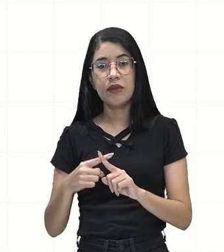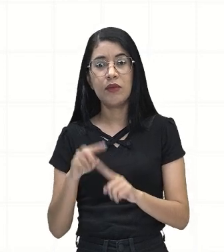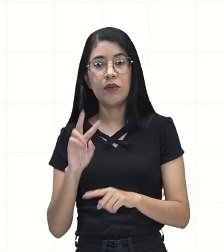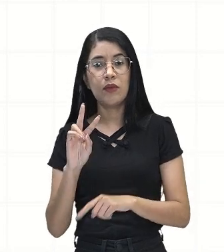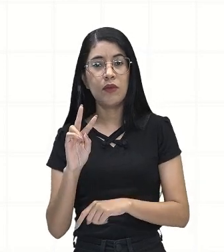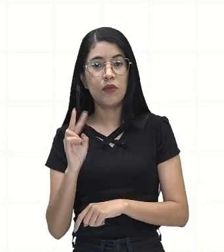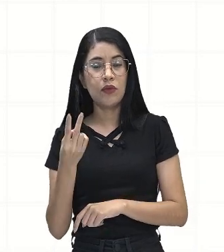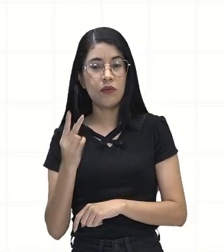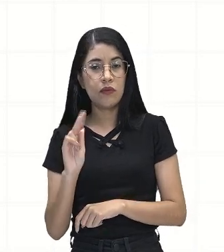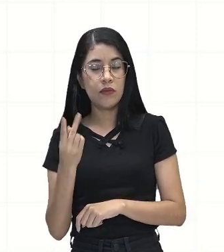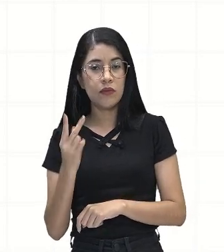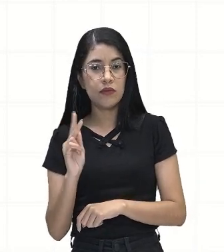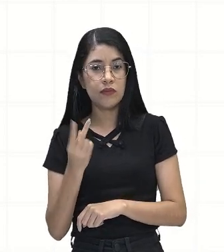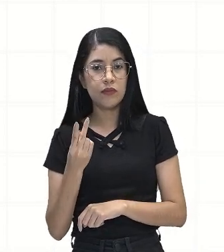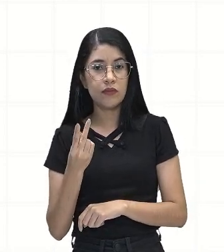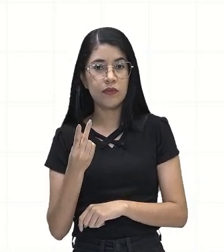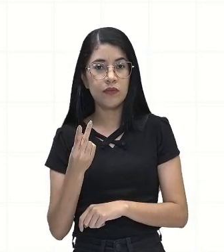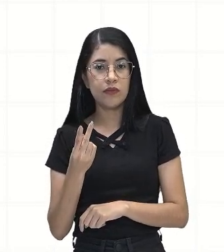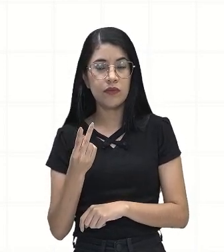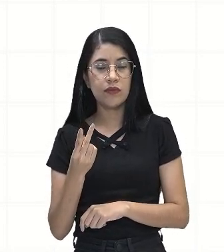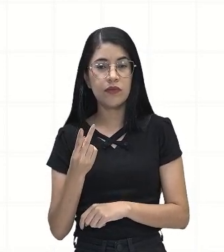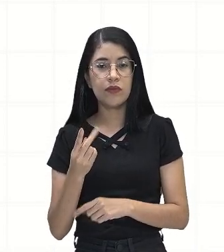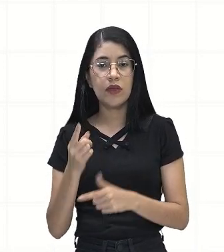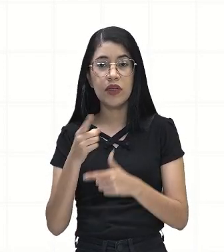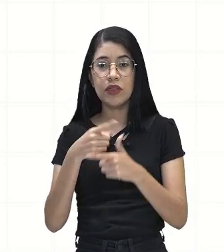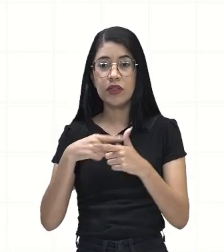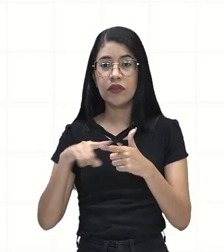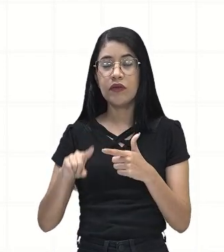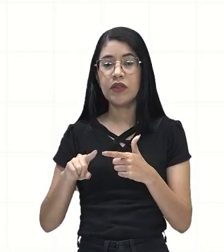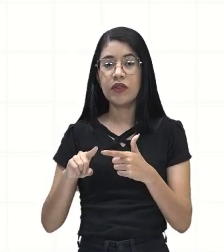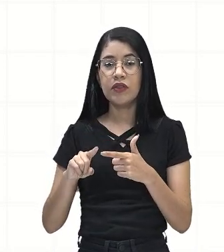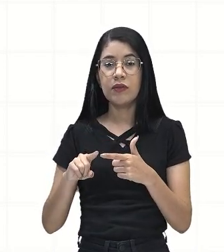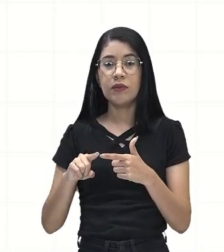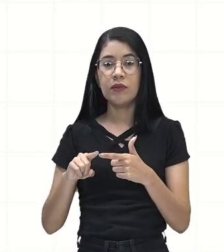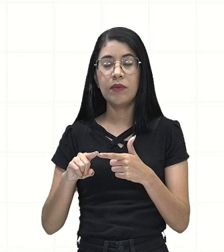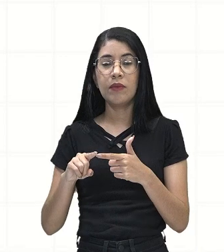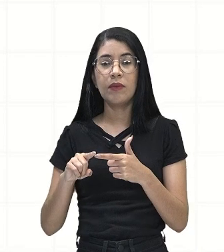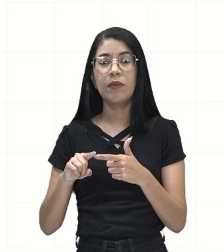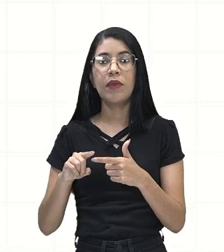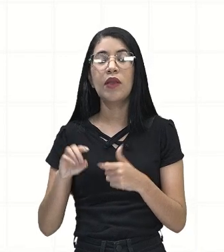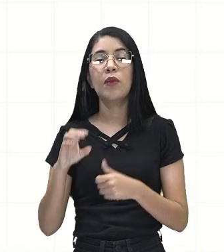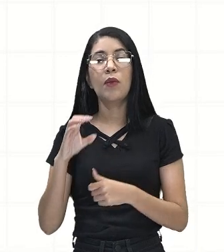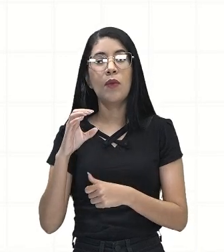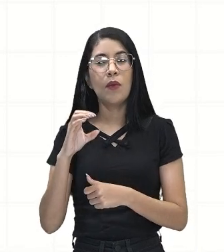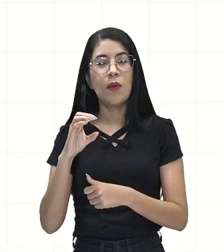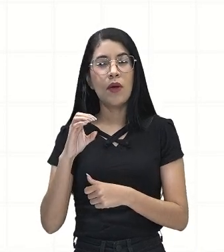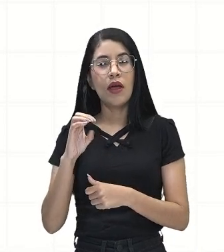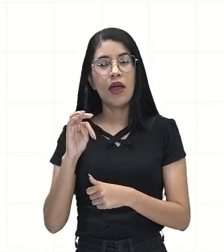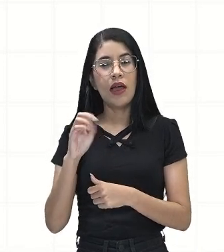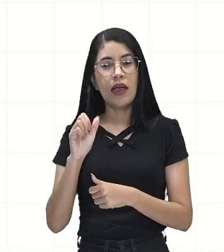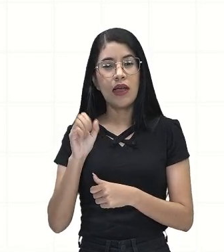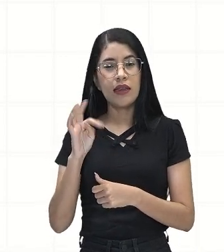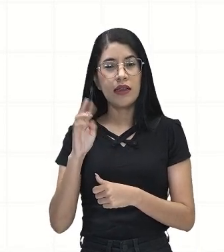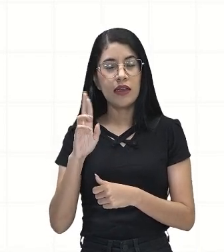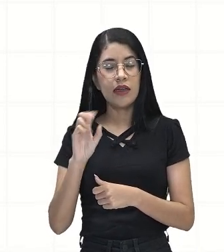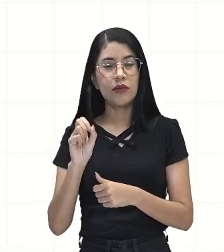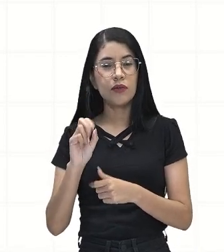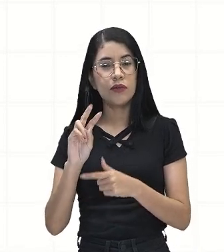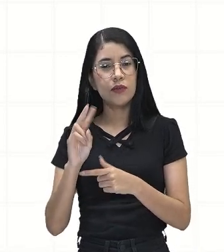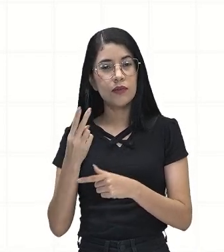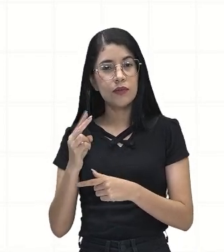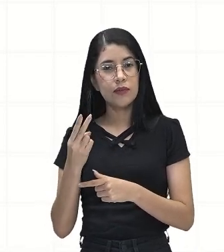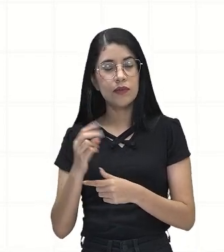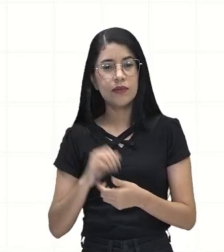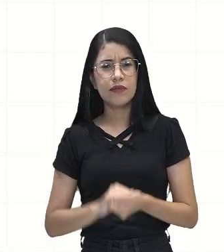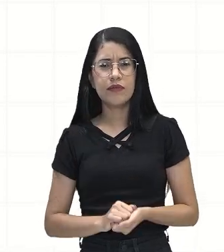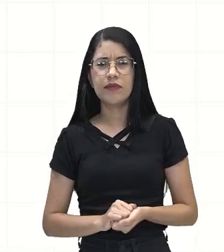triângulo maior pela a medida da projeção desse cateto na hipotenusa. Então, observe aqui, ó,